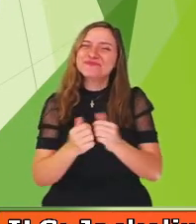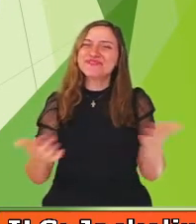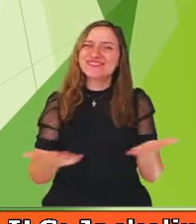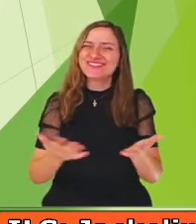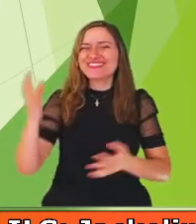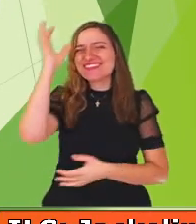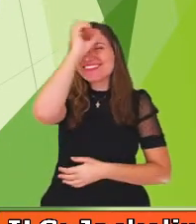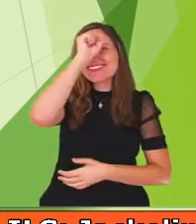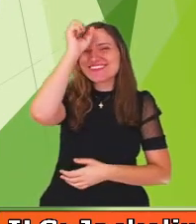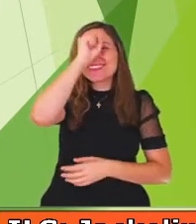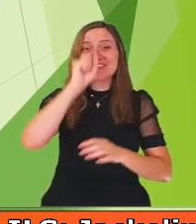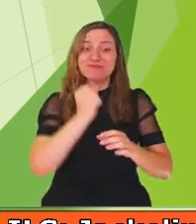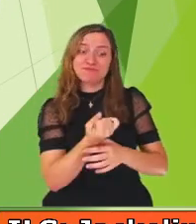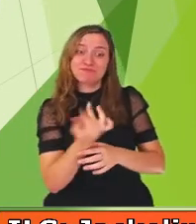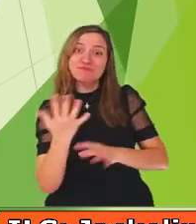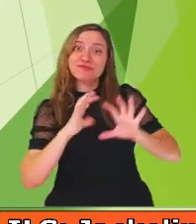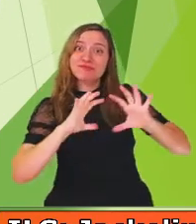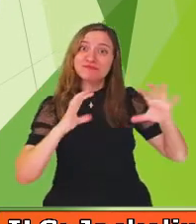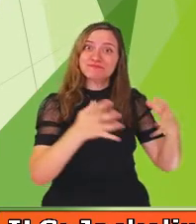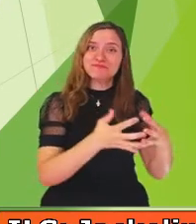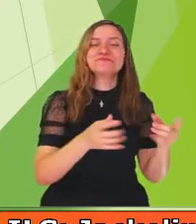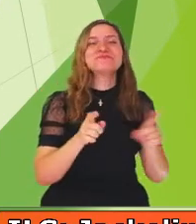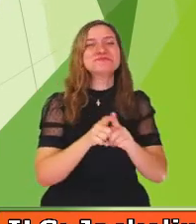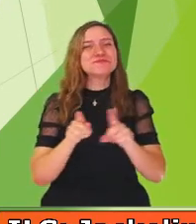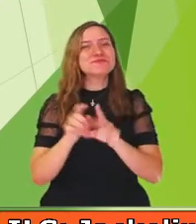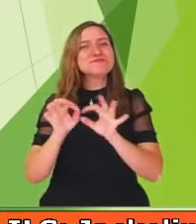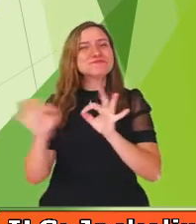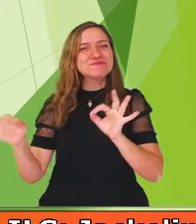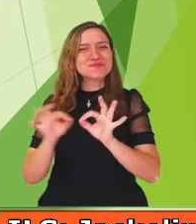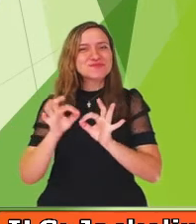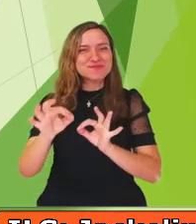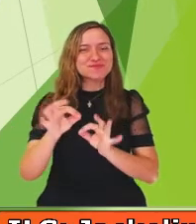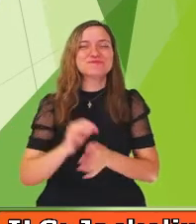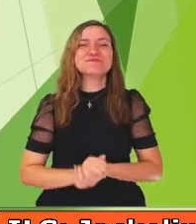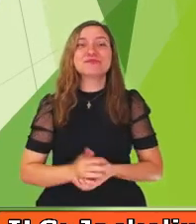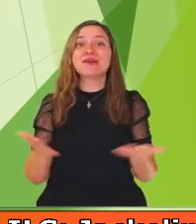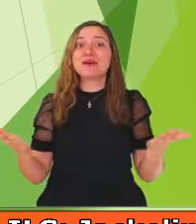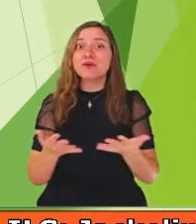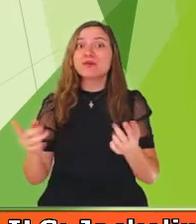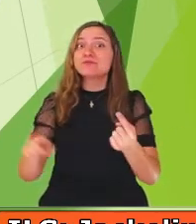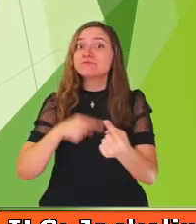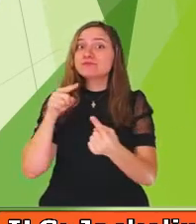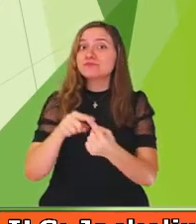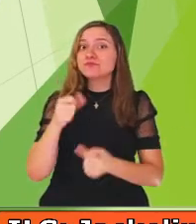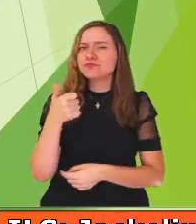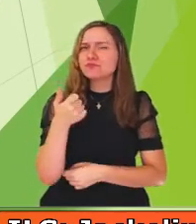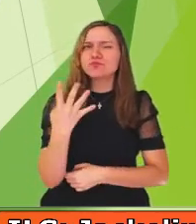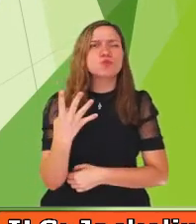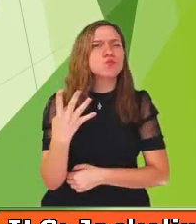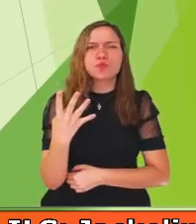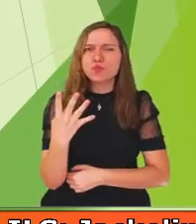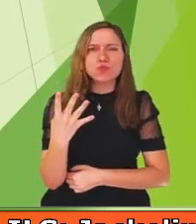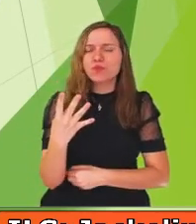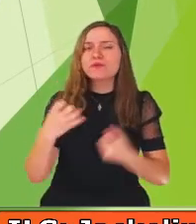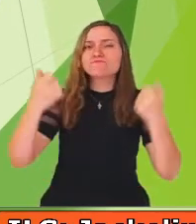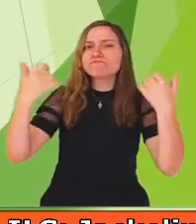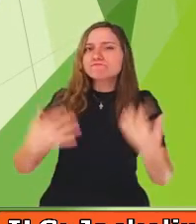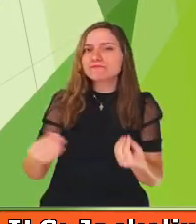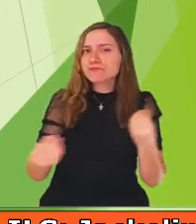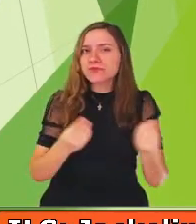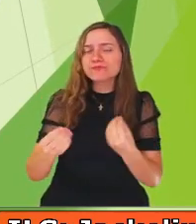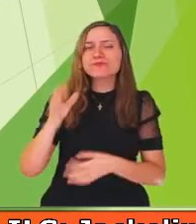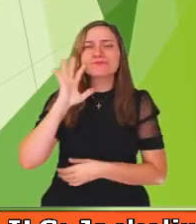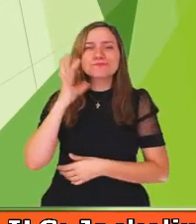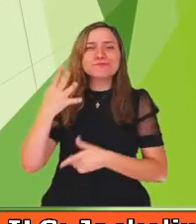as grandezas e medidas. Sobretudo, estudar o descritor 14, que é resolver